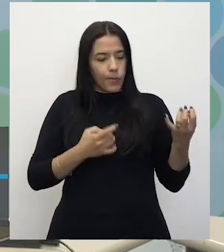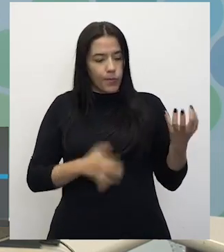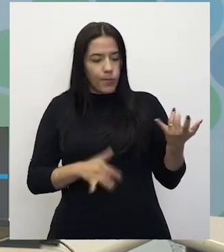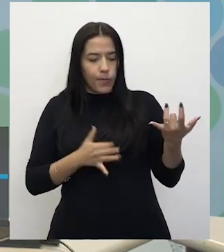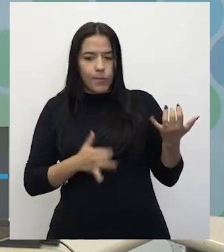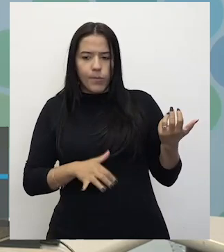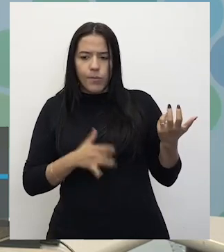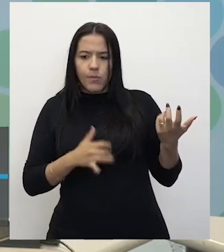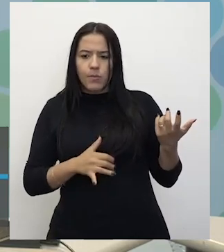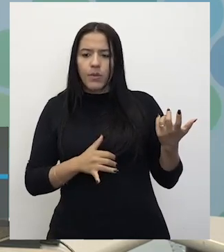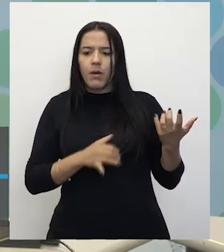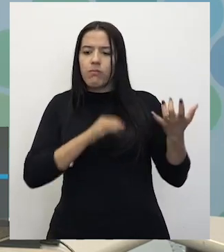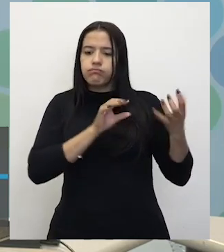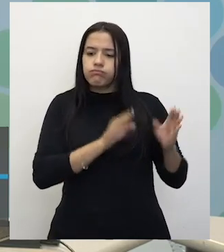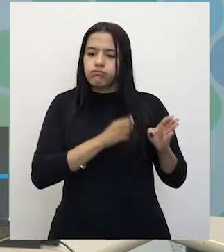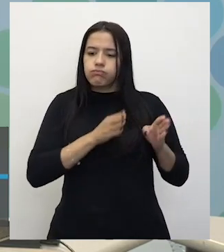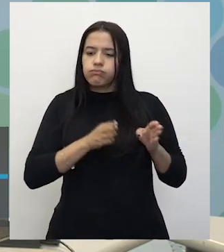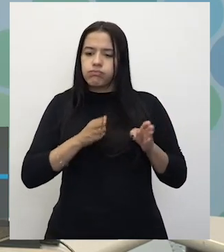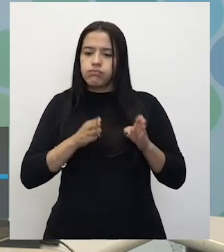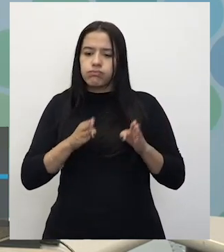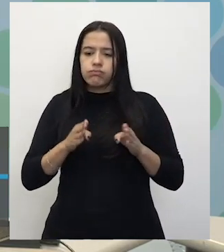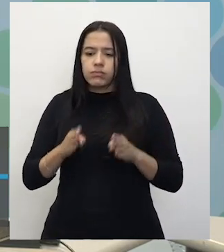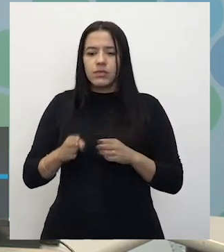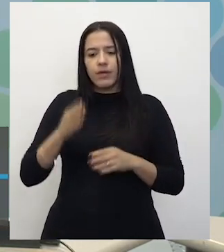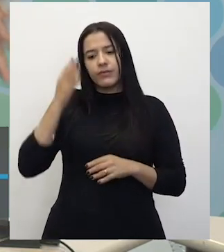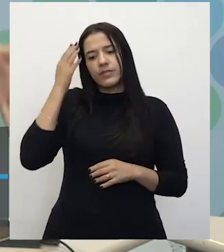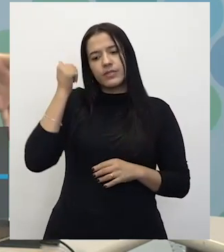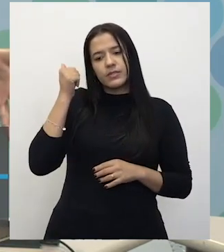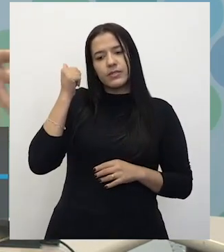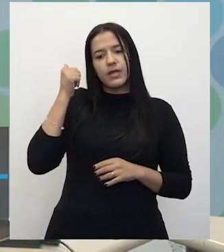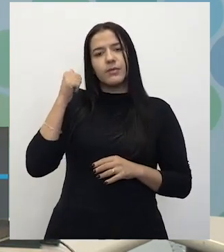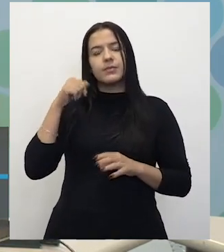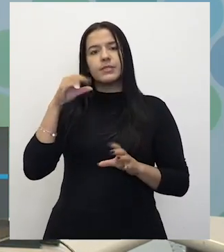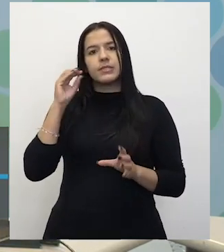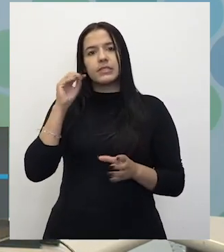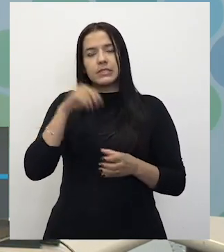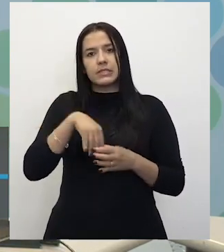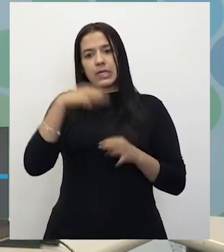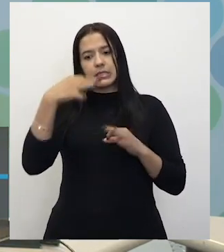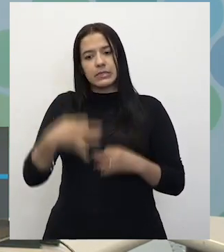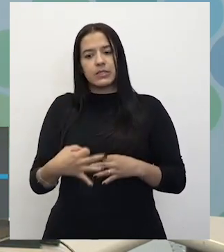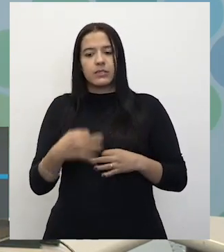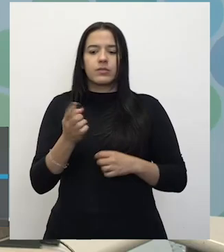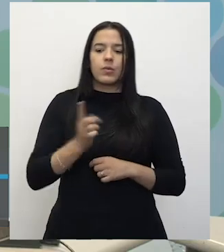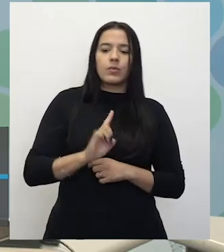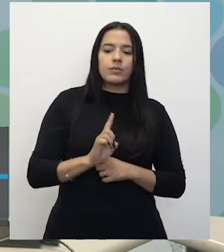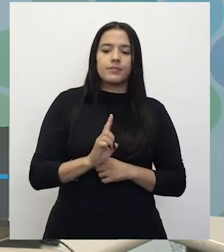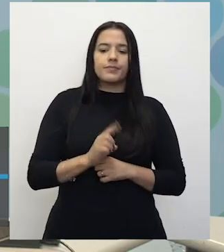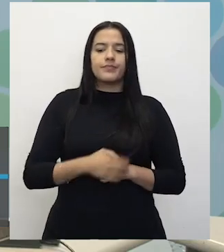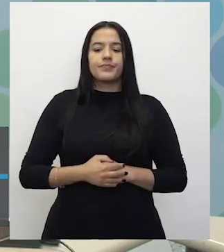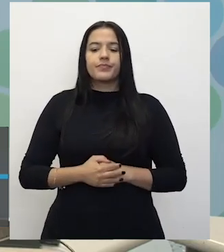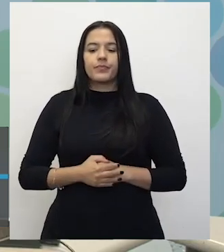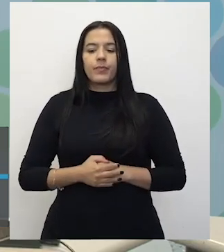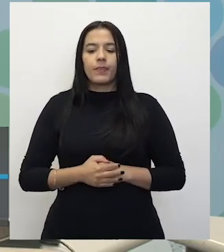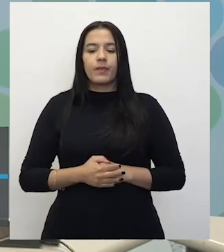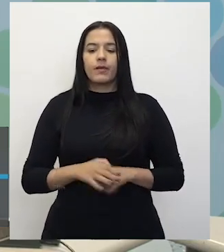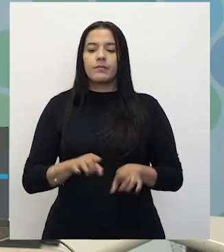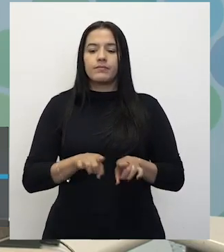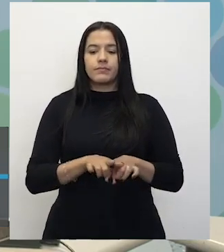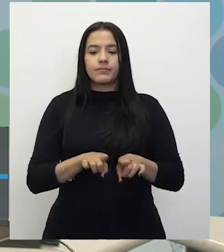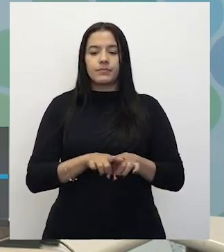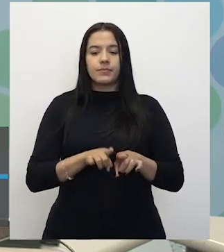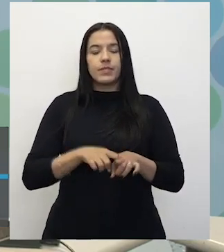está conseguindo cantar ou tocar ela dentro da proposta que você queria. Você pode pensar isso na questão